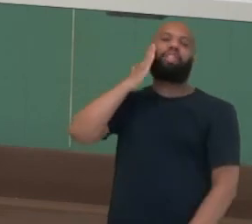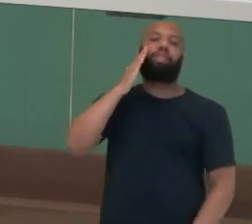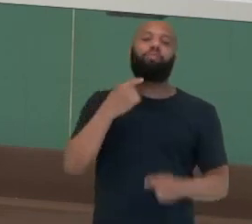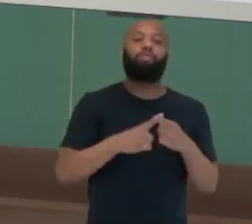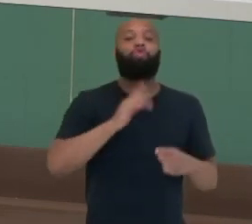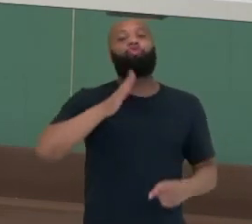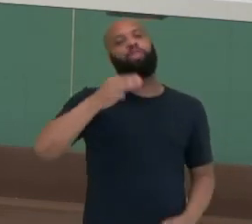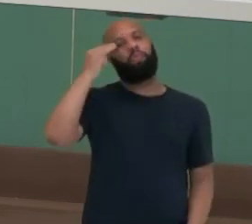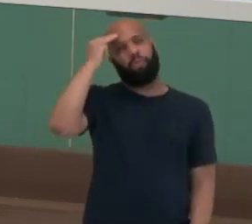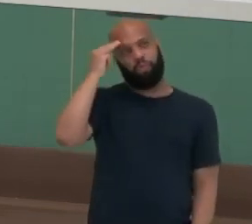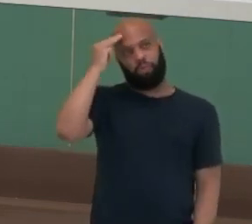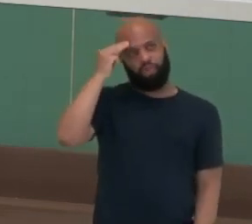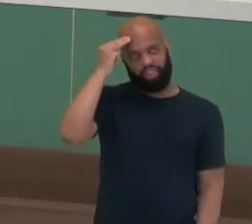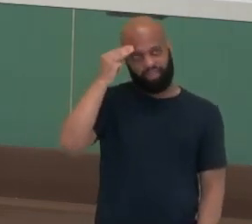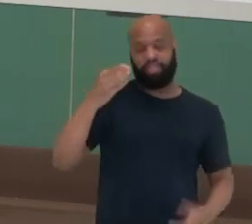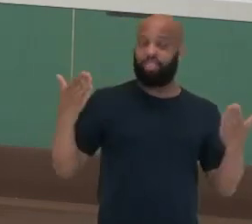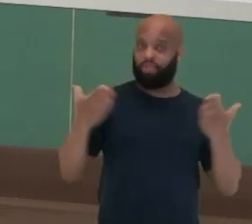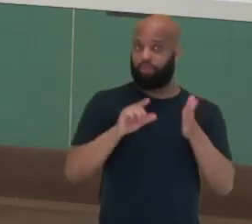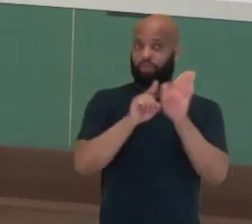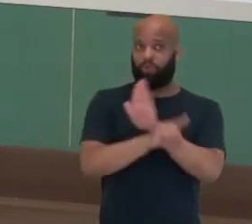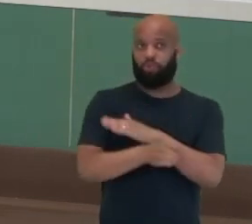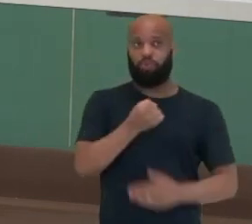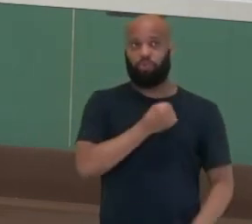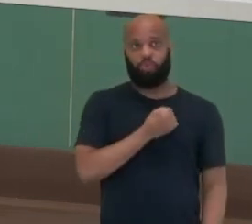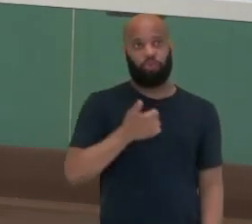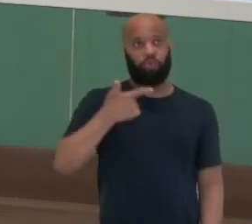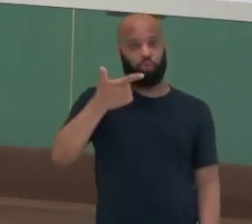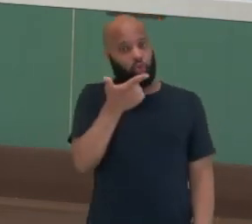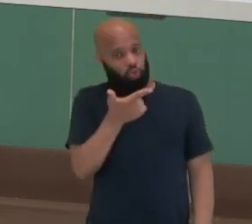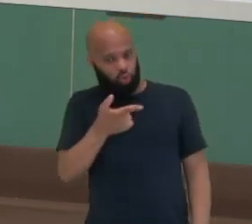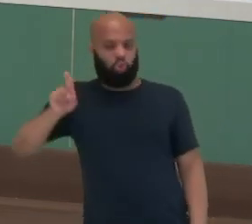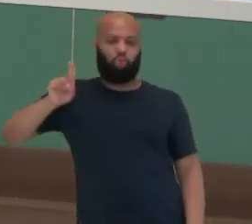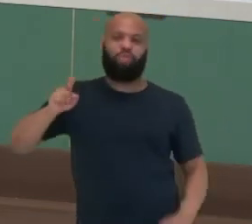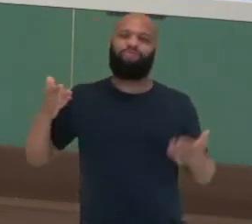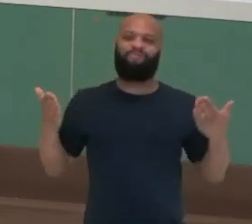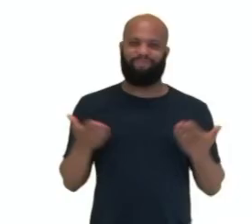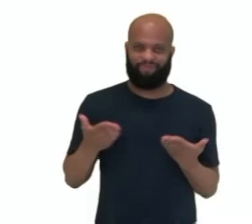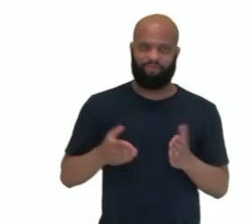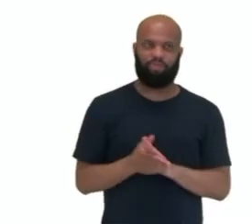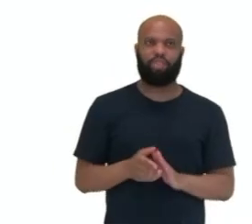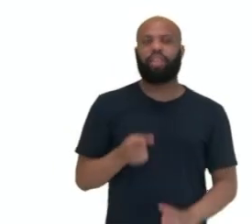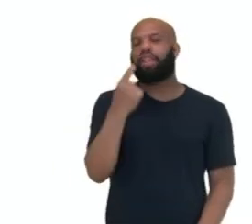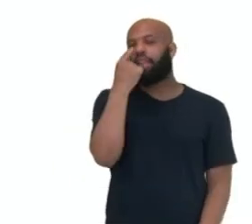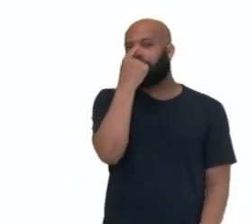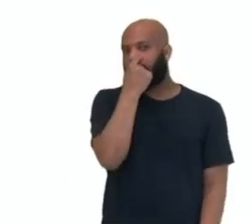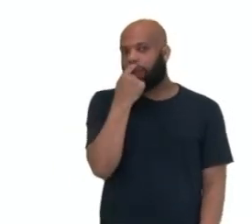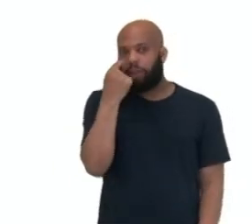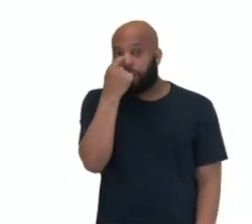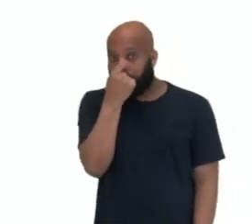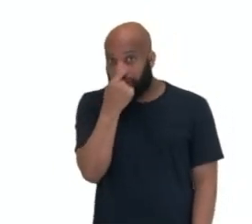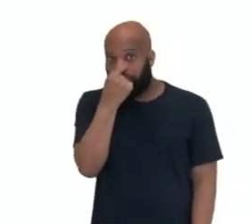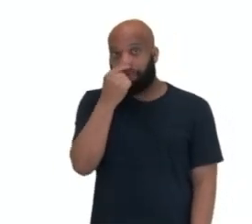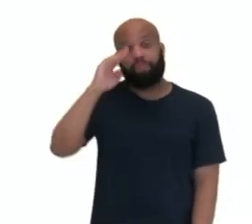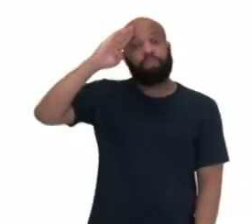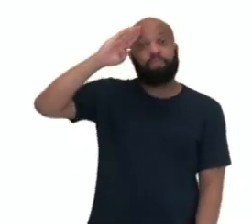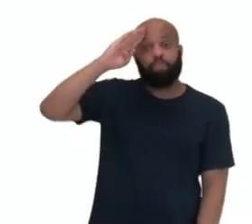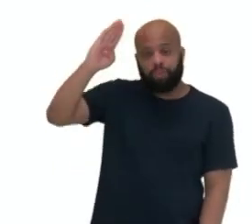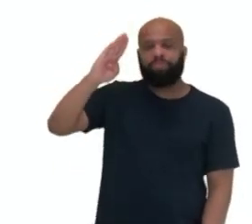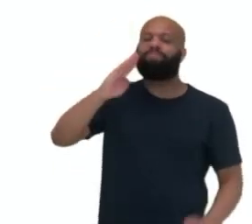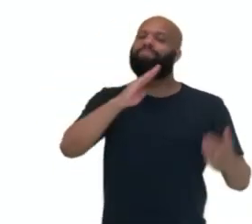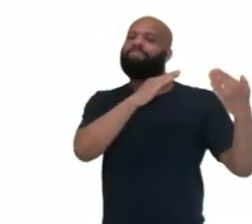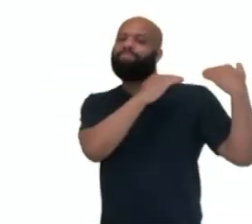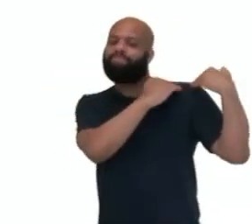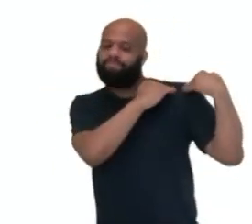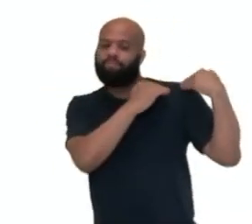na sua vida. E nós vamos para a nossa segunda e última atividade. O nariz, então, é o principal órgão responsável